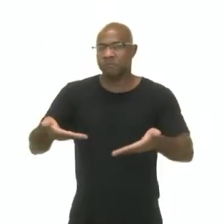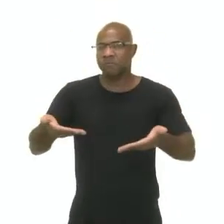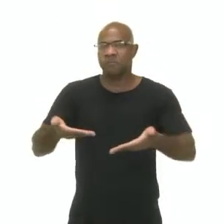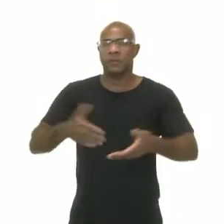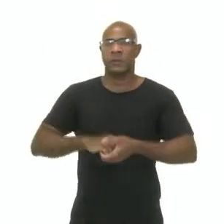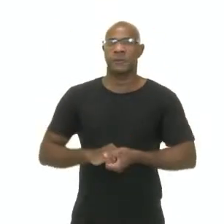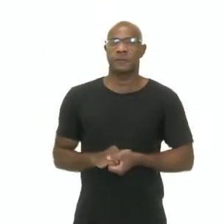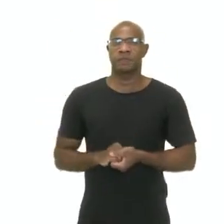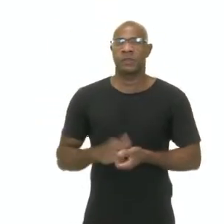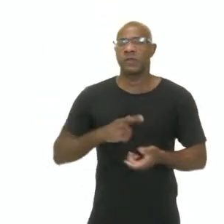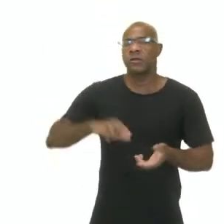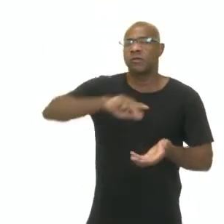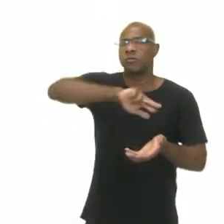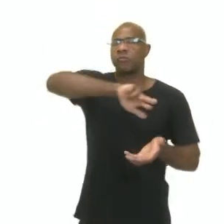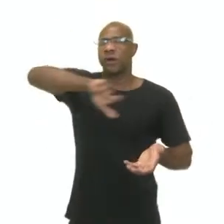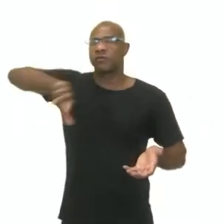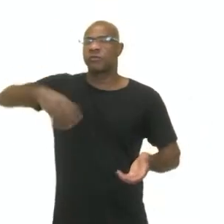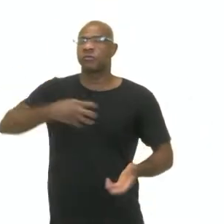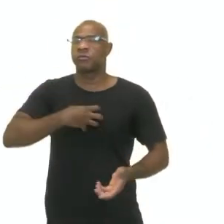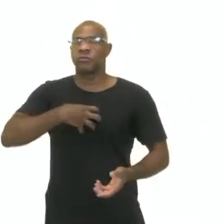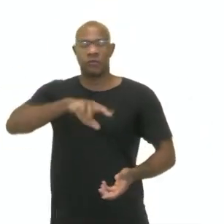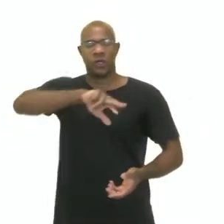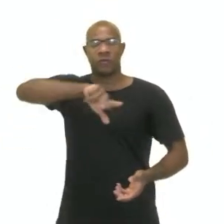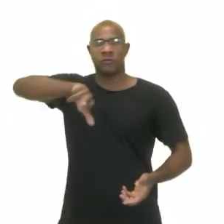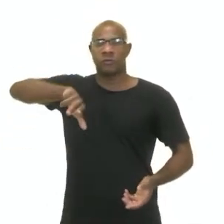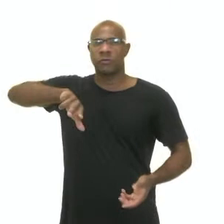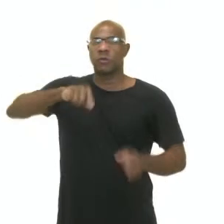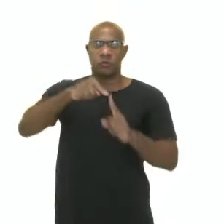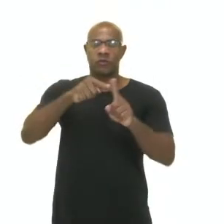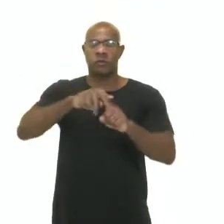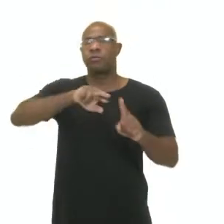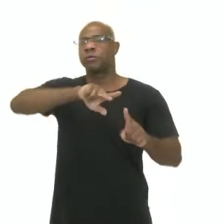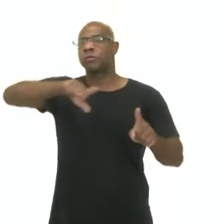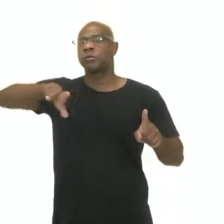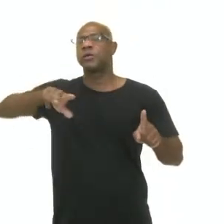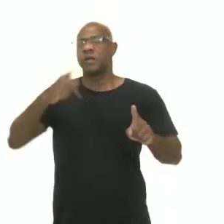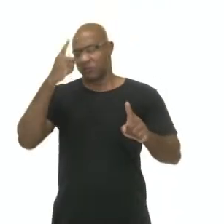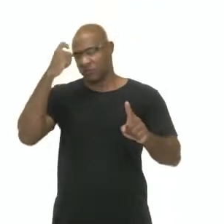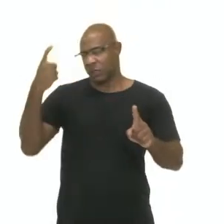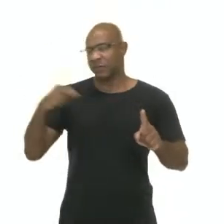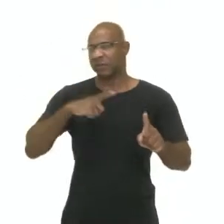formas de violência. Violência simbólica trata-se de uma violência que